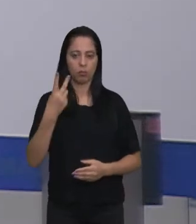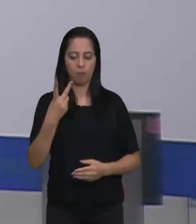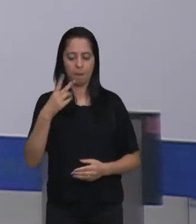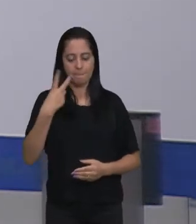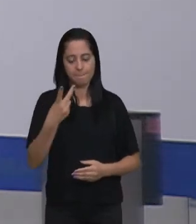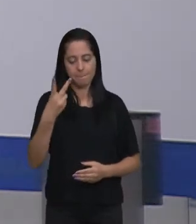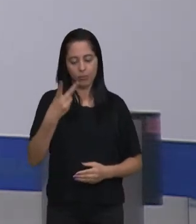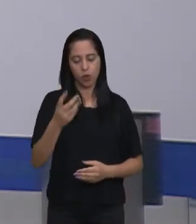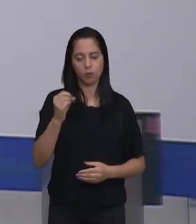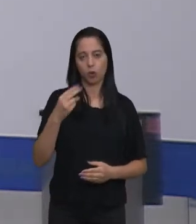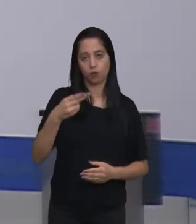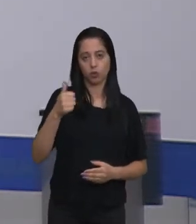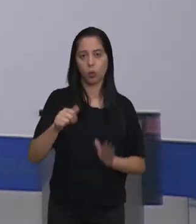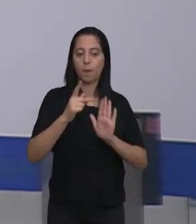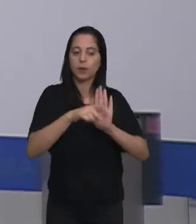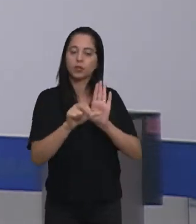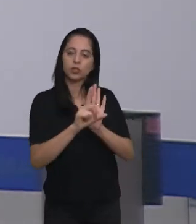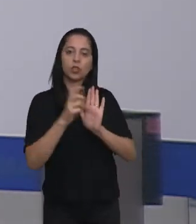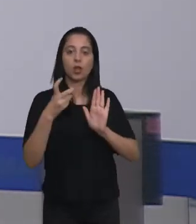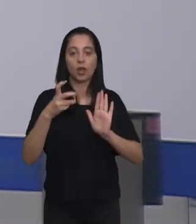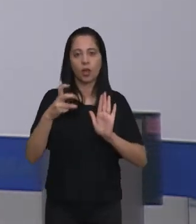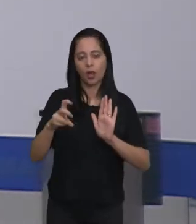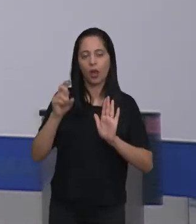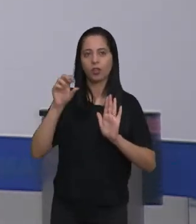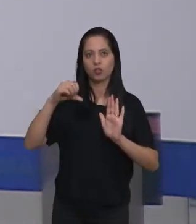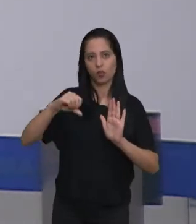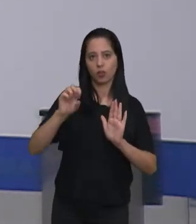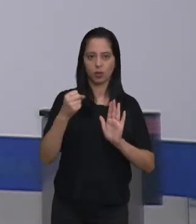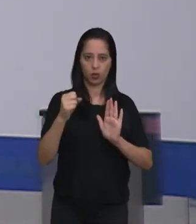12491/2021, projeto de lei número